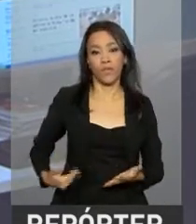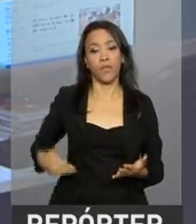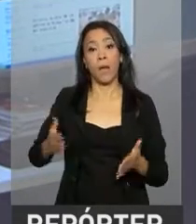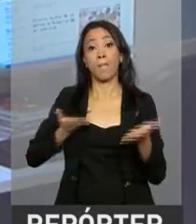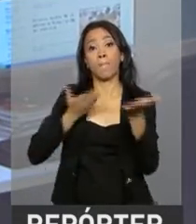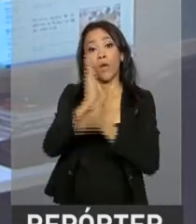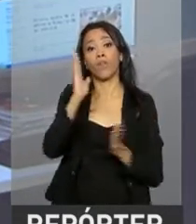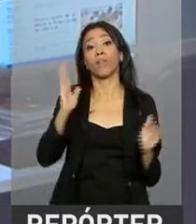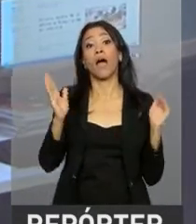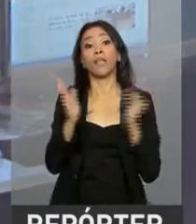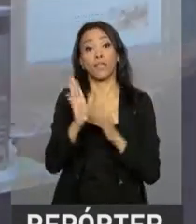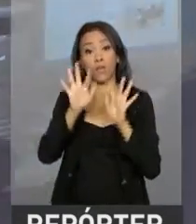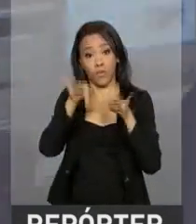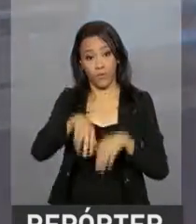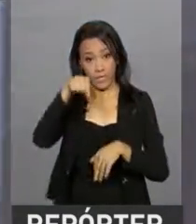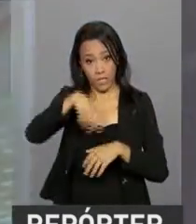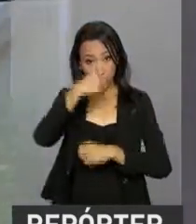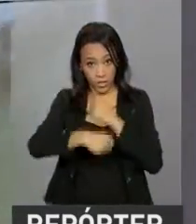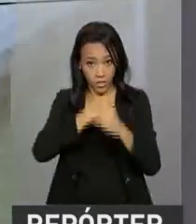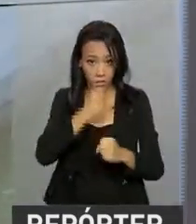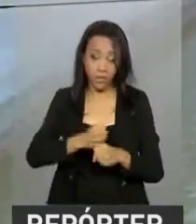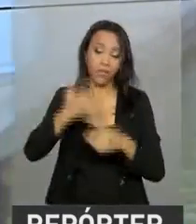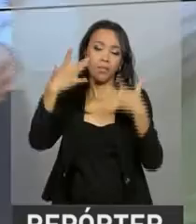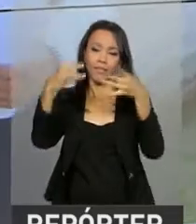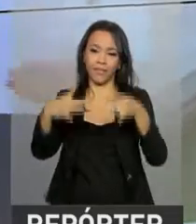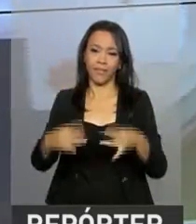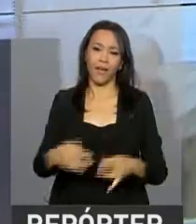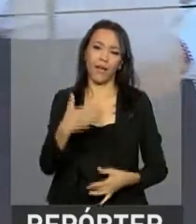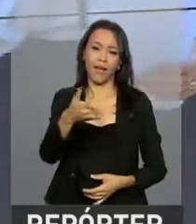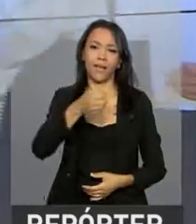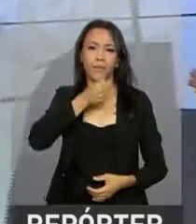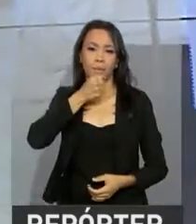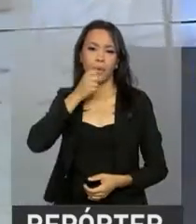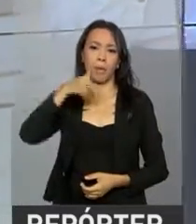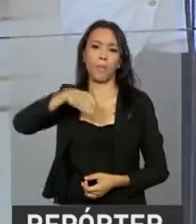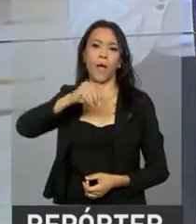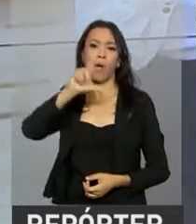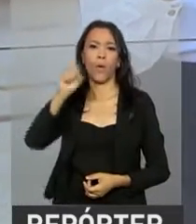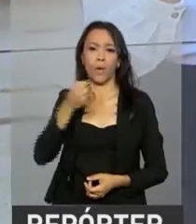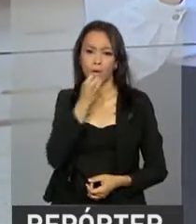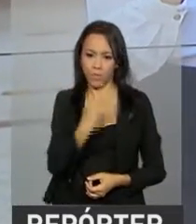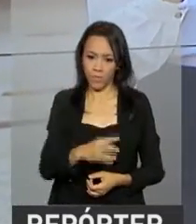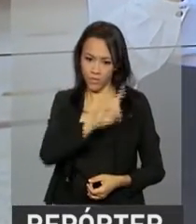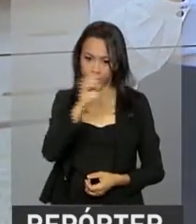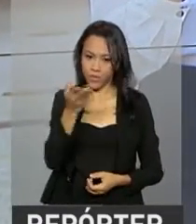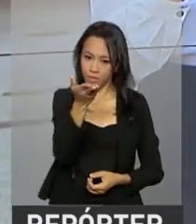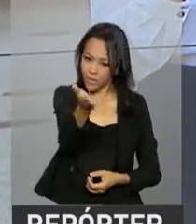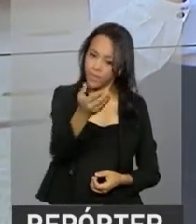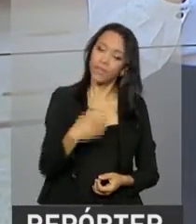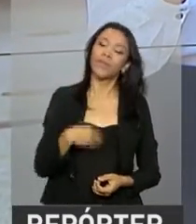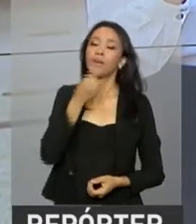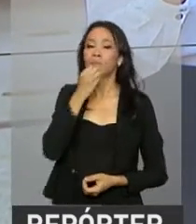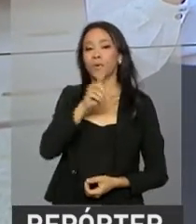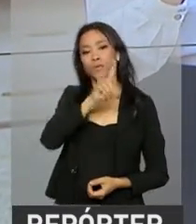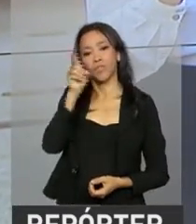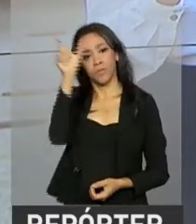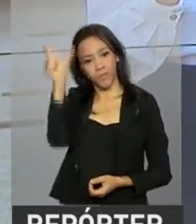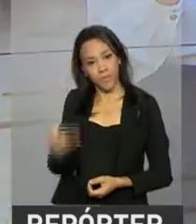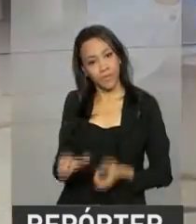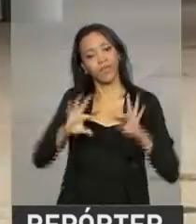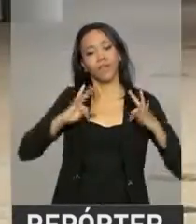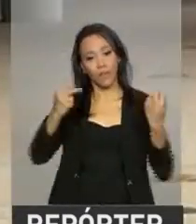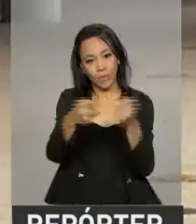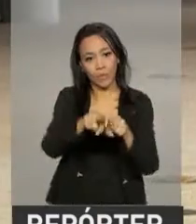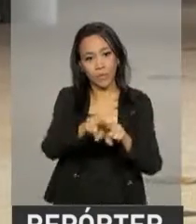o final do ano. Vamos saber os detalhes ao vivo com Paola De Orte. Oi, Paola, bom dia para você. Oi, Renata, bom dia para você, bom dia a